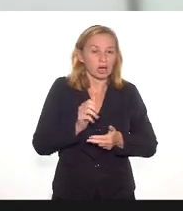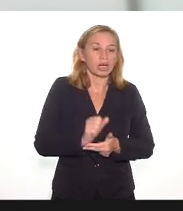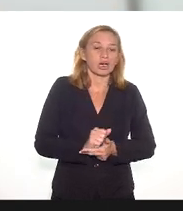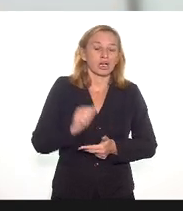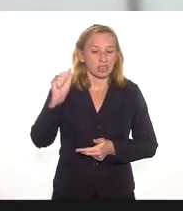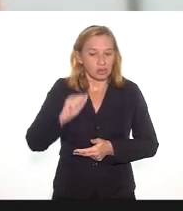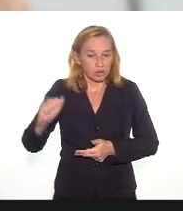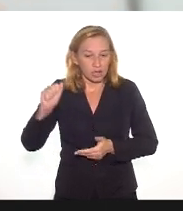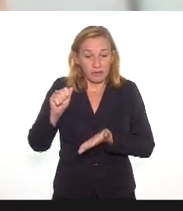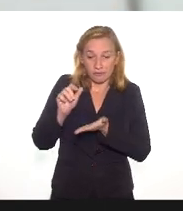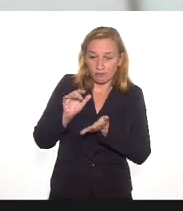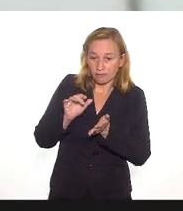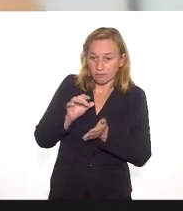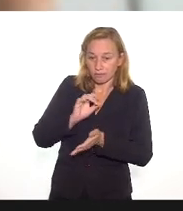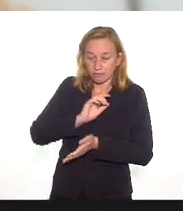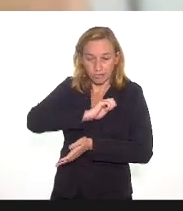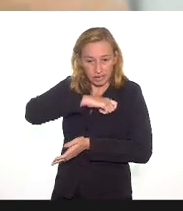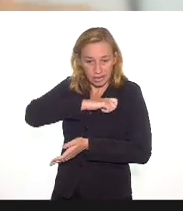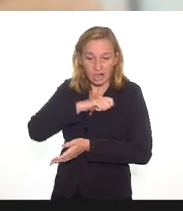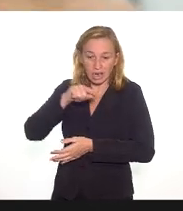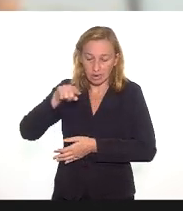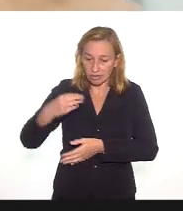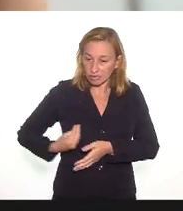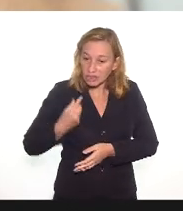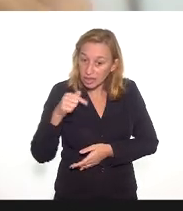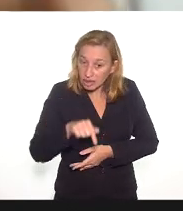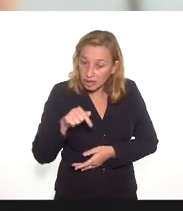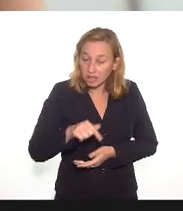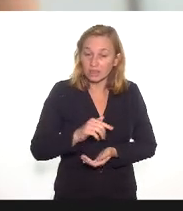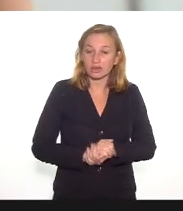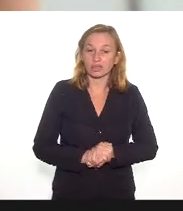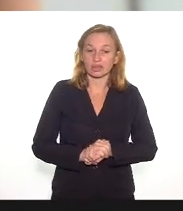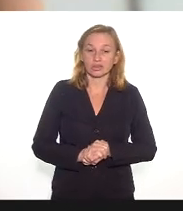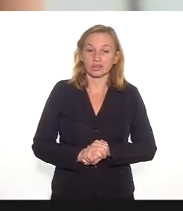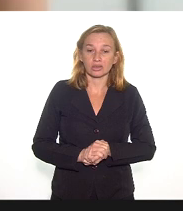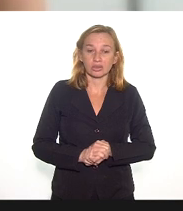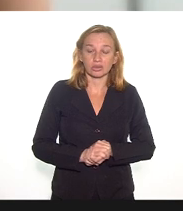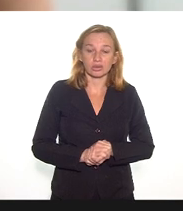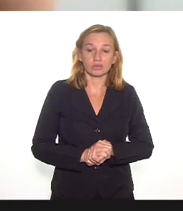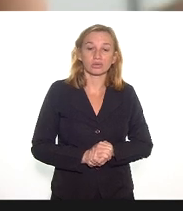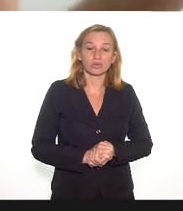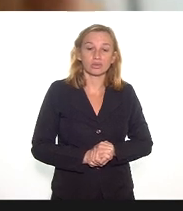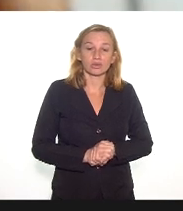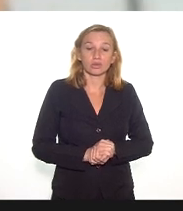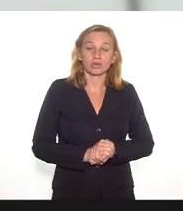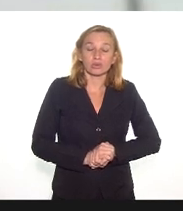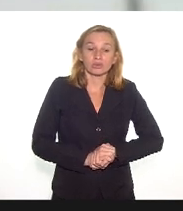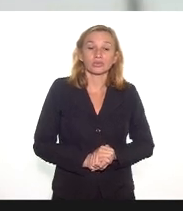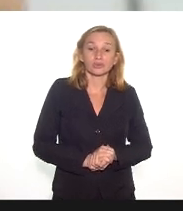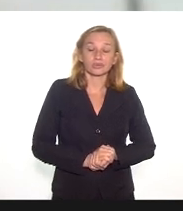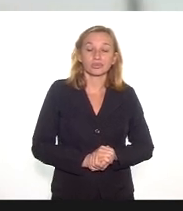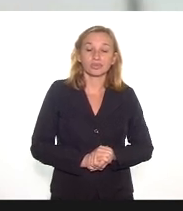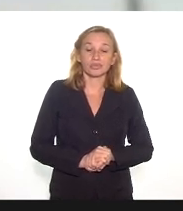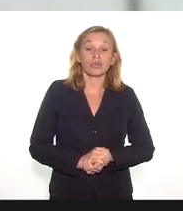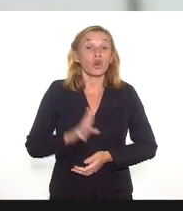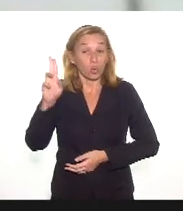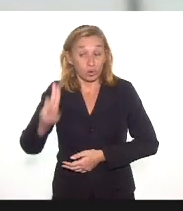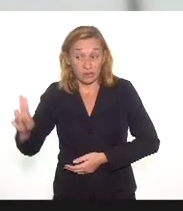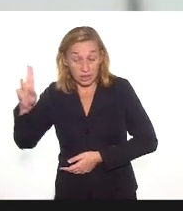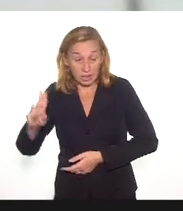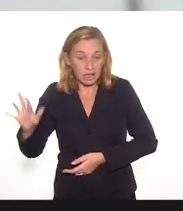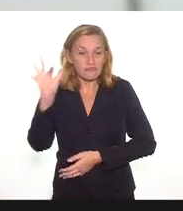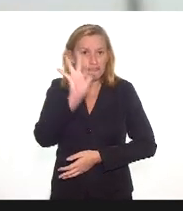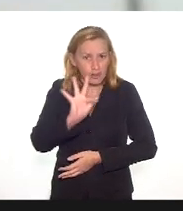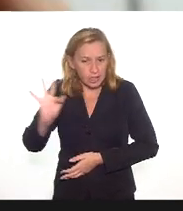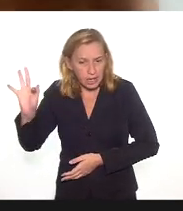aqui presente, é estruturar uma matriz insumo-produto. Estamos fazendo com a Universidade Federal do